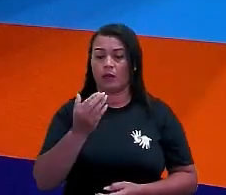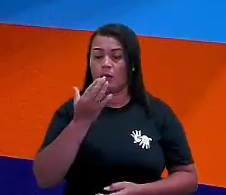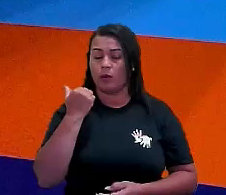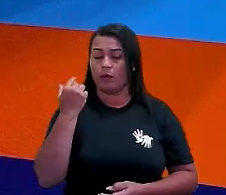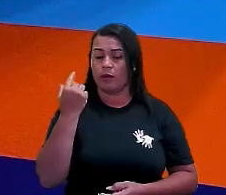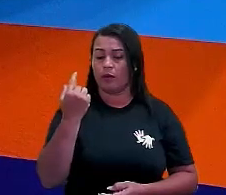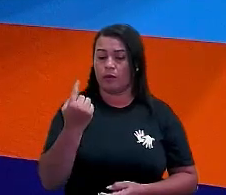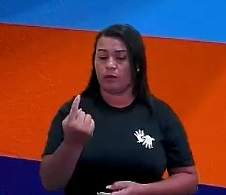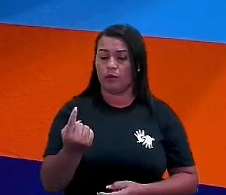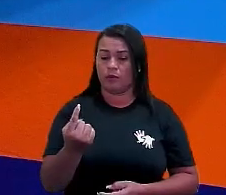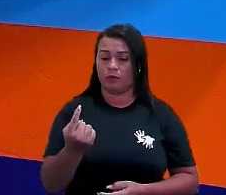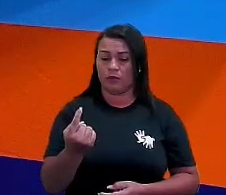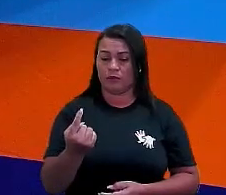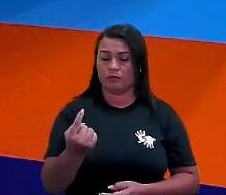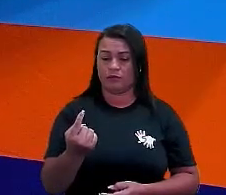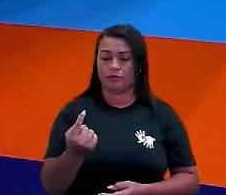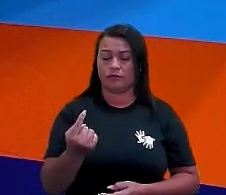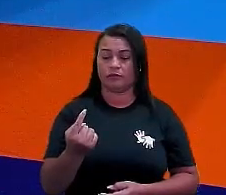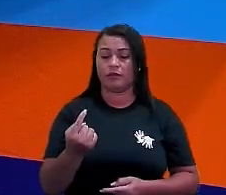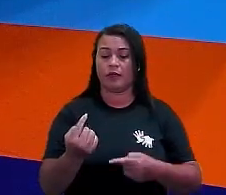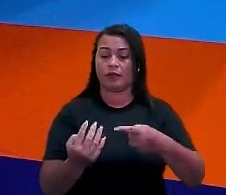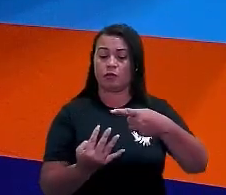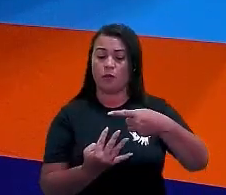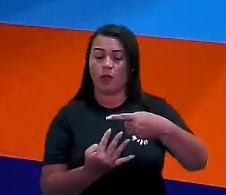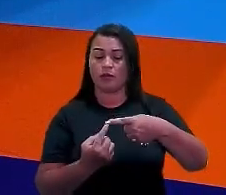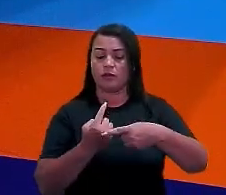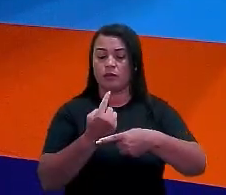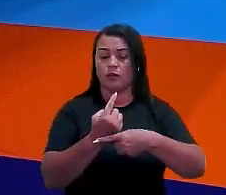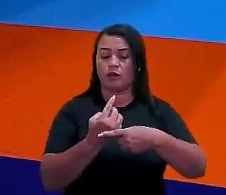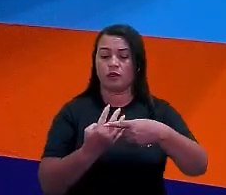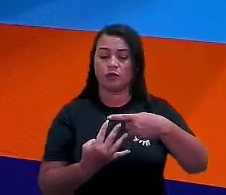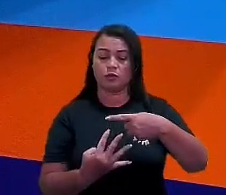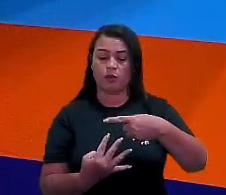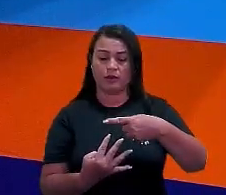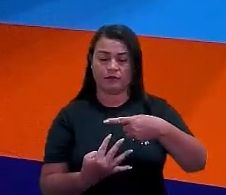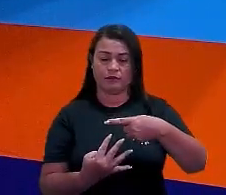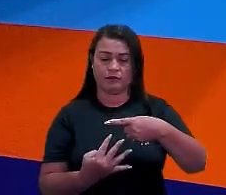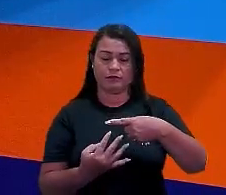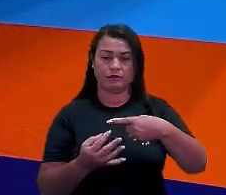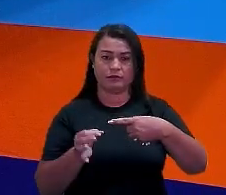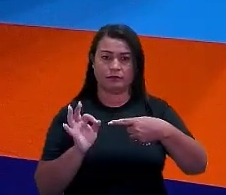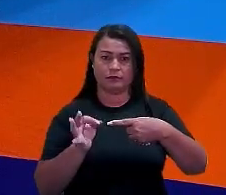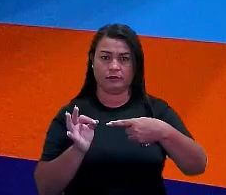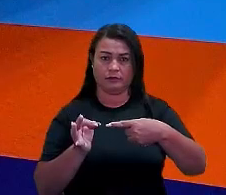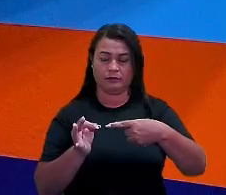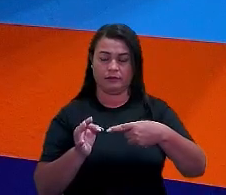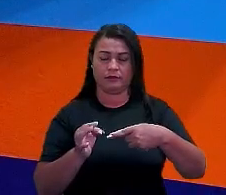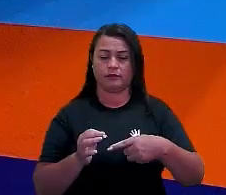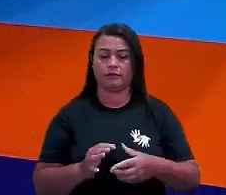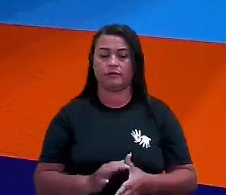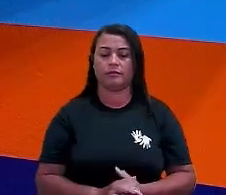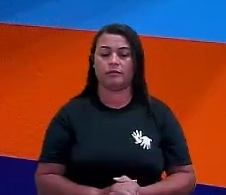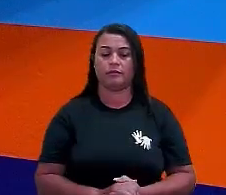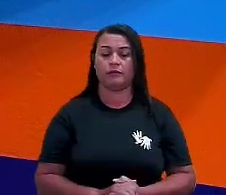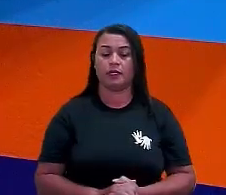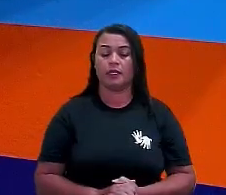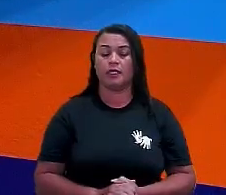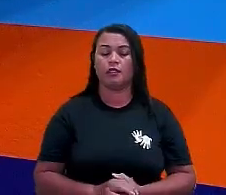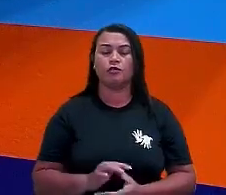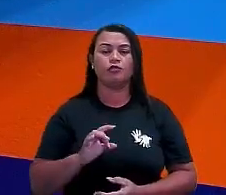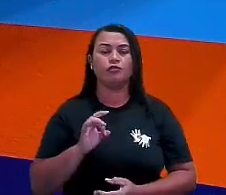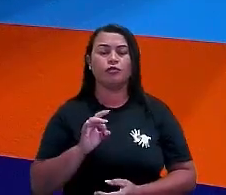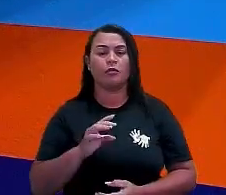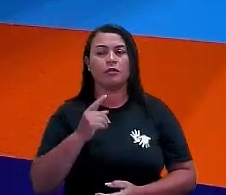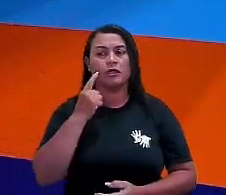uma das 4 fatias. E aí, isso pode ser escrito na fração 1/4, tá certo? Então, só para a